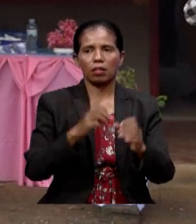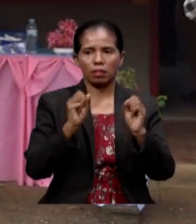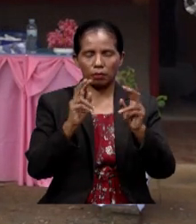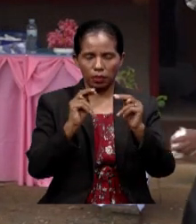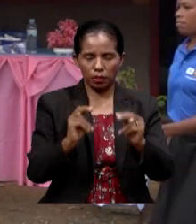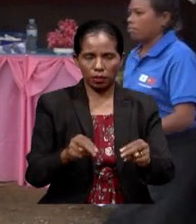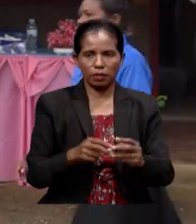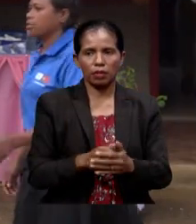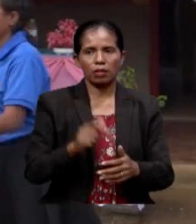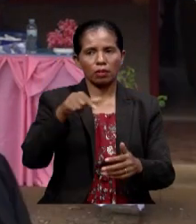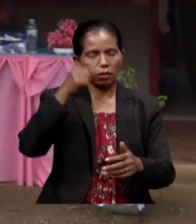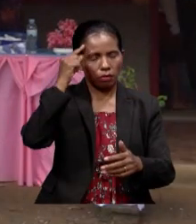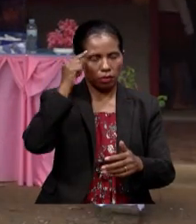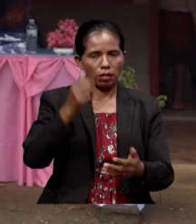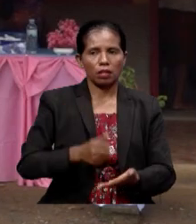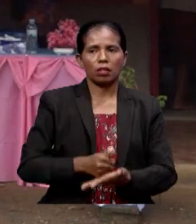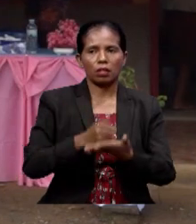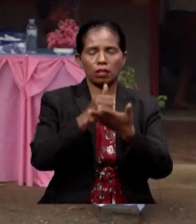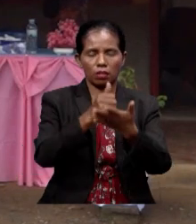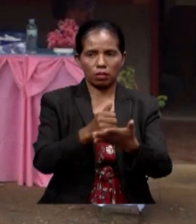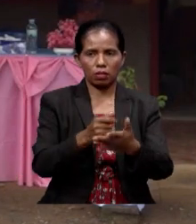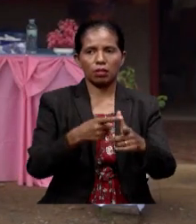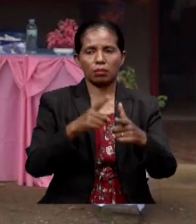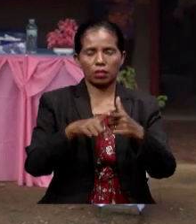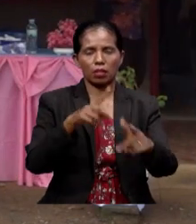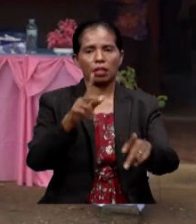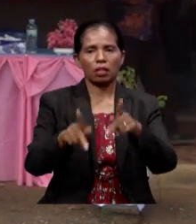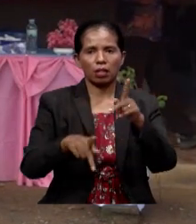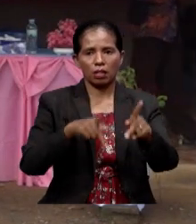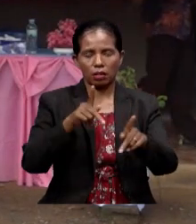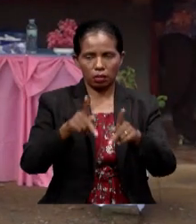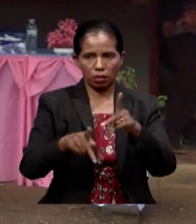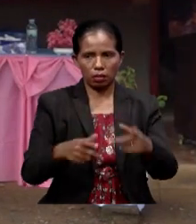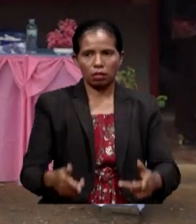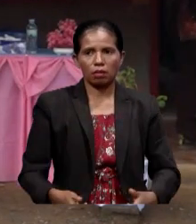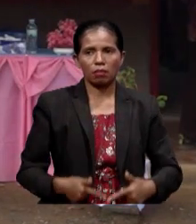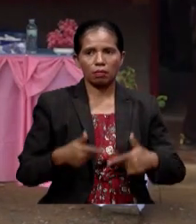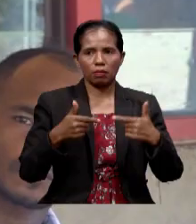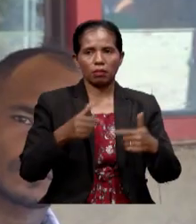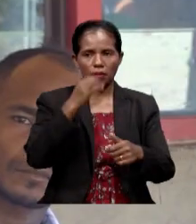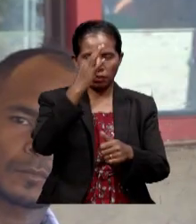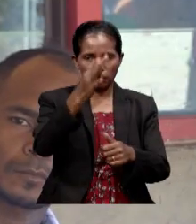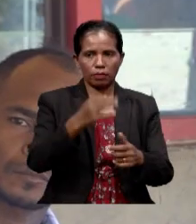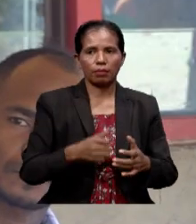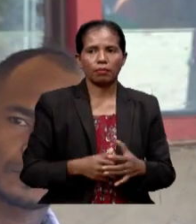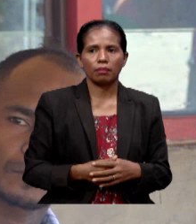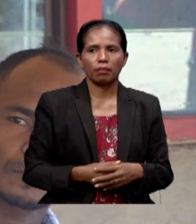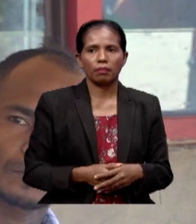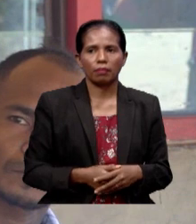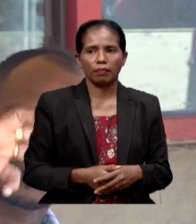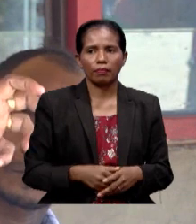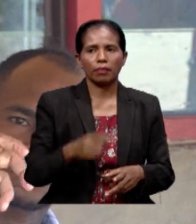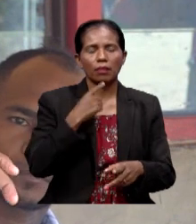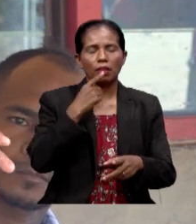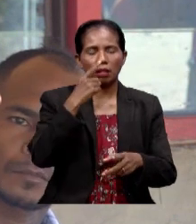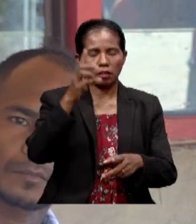precisa, governo toma responsabilidade para depois povo nem bele mores dia e a futuro. Hatamba